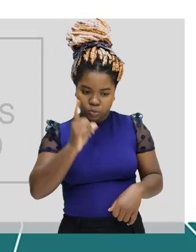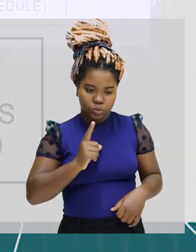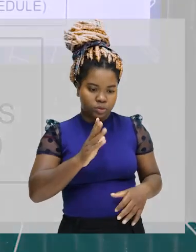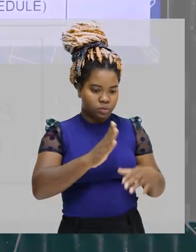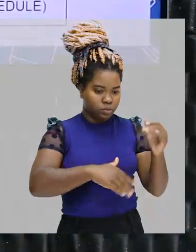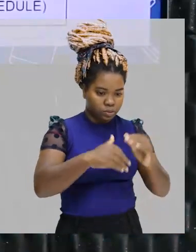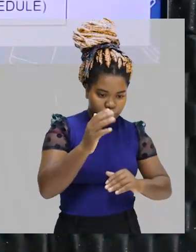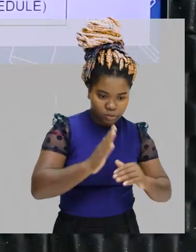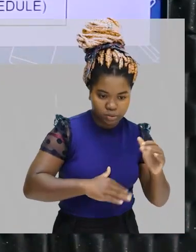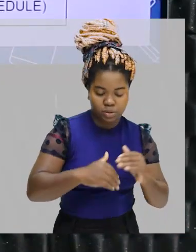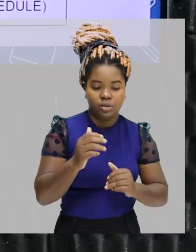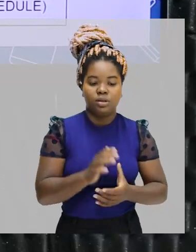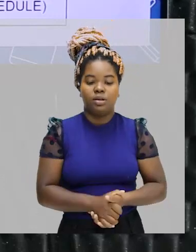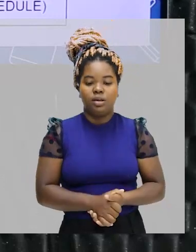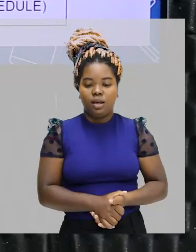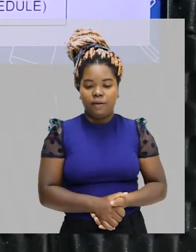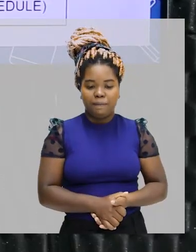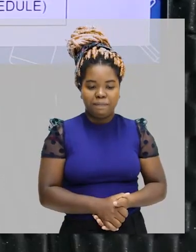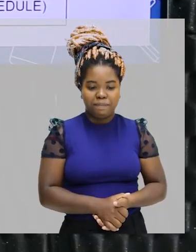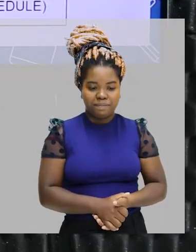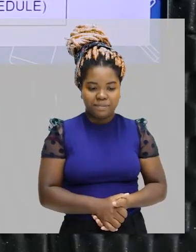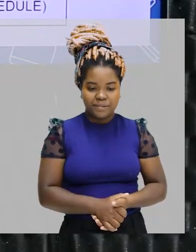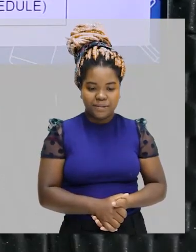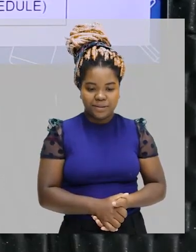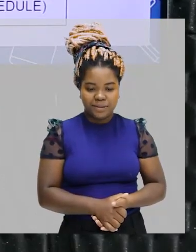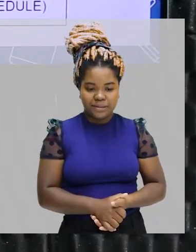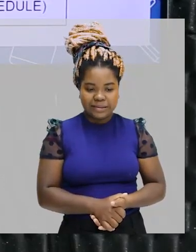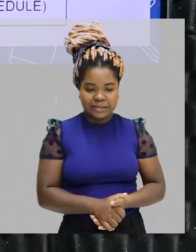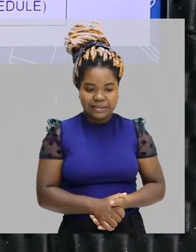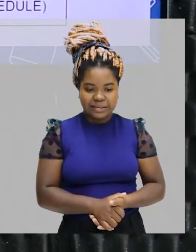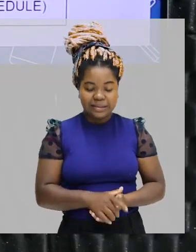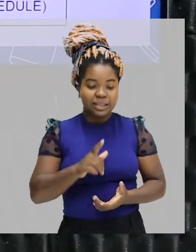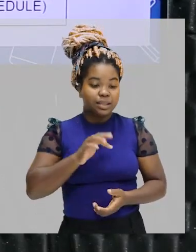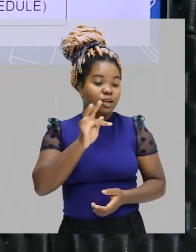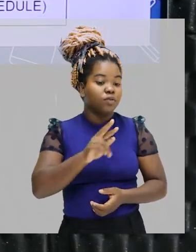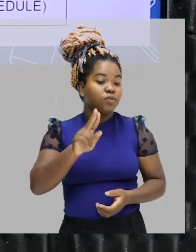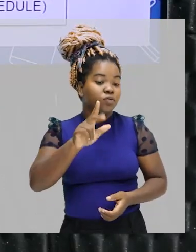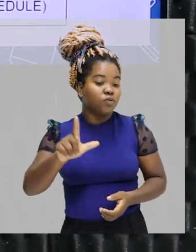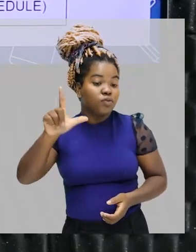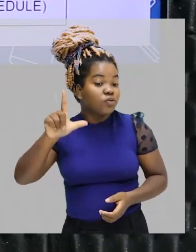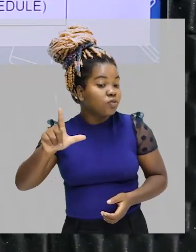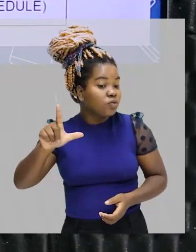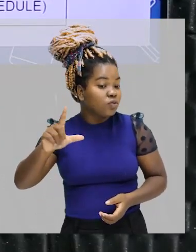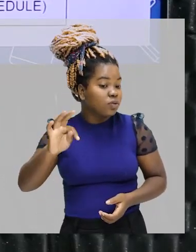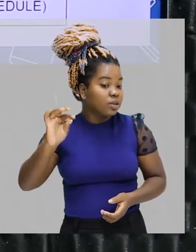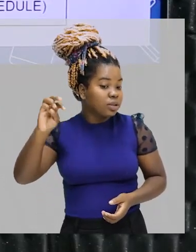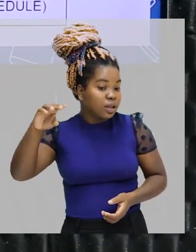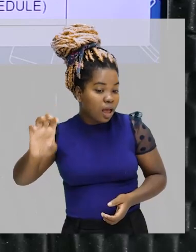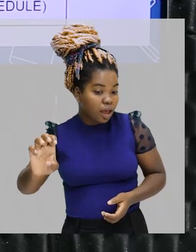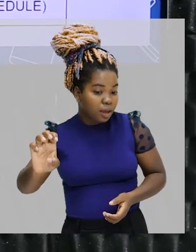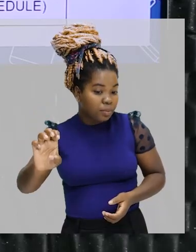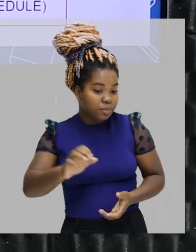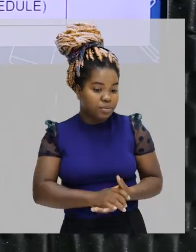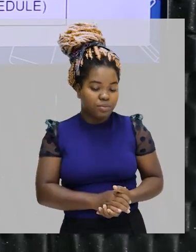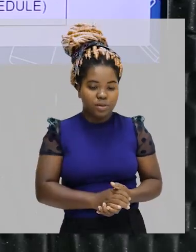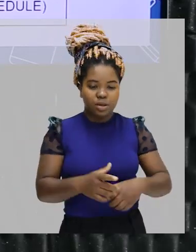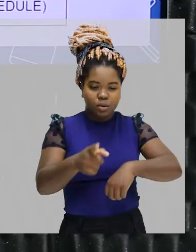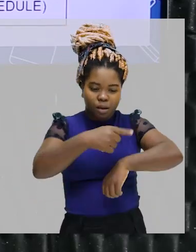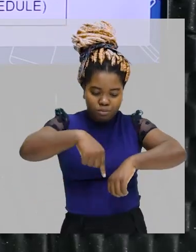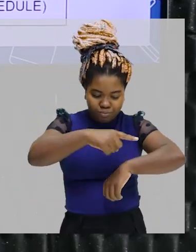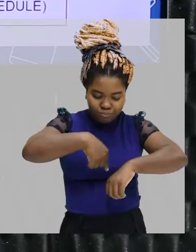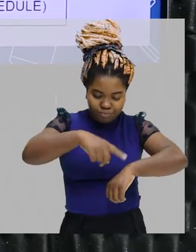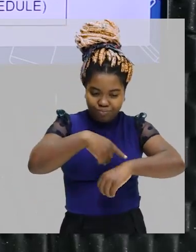ser contratada para uma posição, para uma vaga. Então, full-time é que é tempo integral. Full sozinho